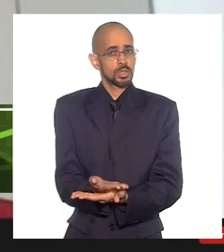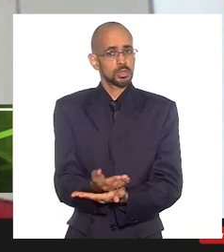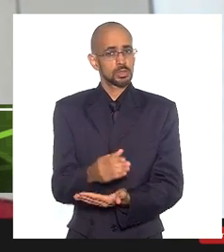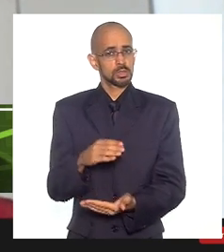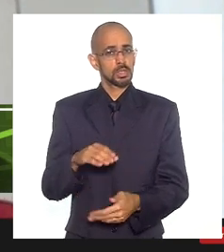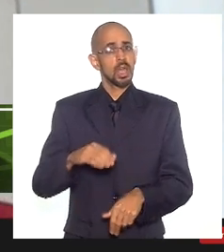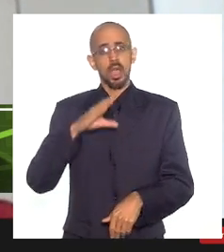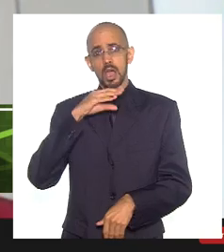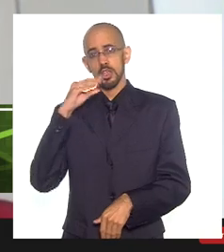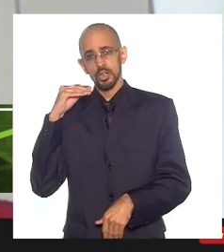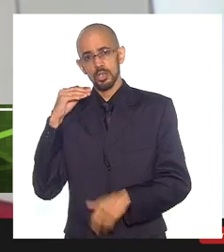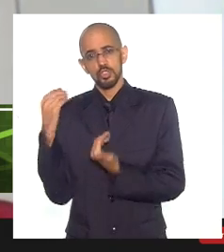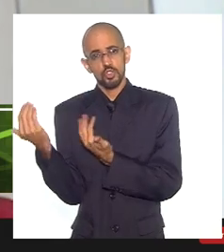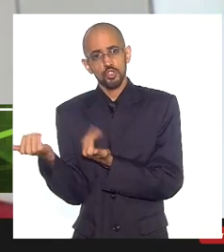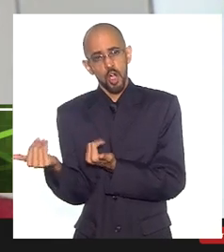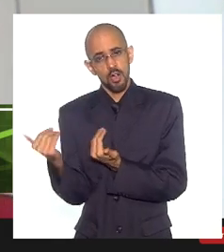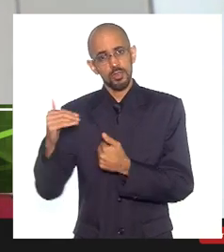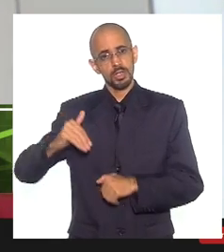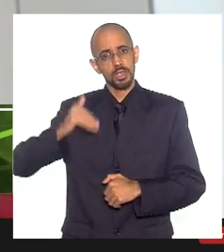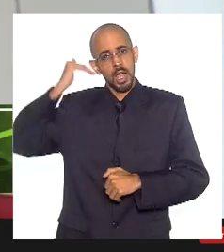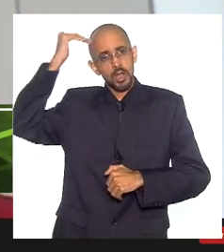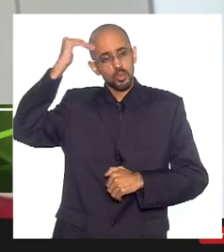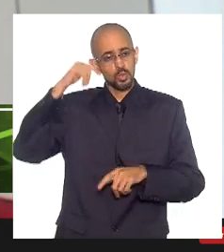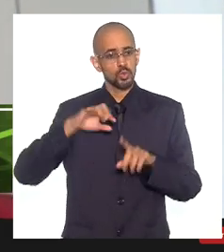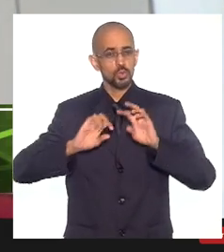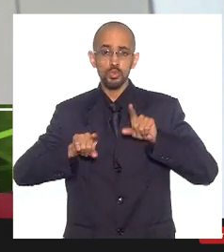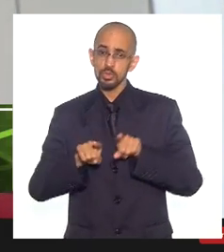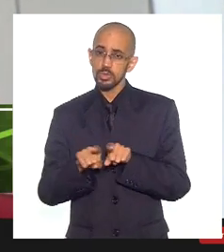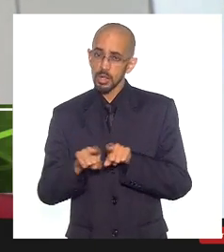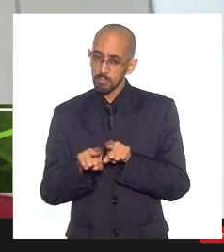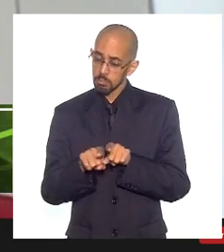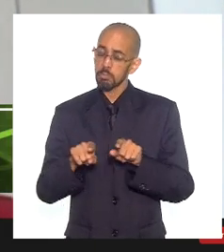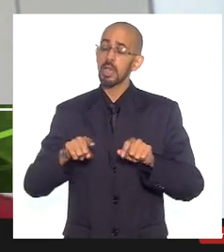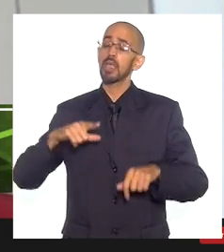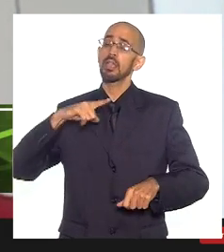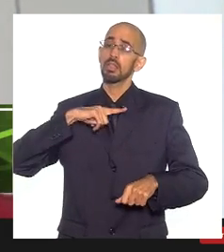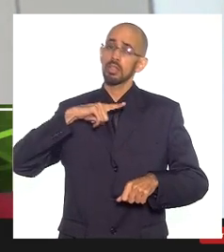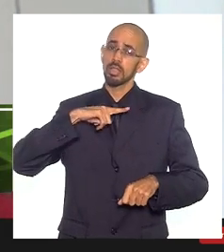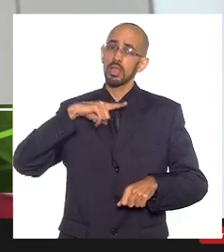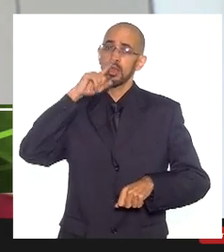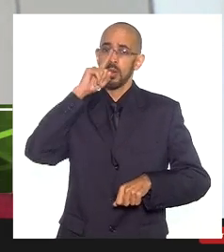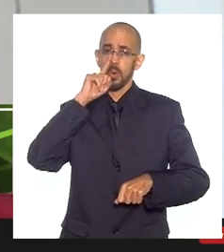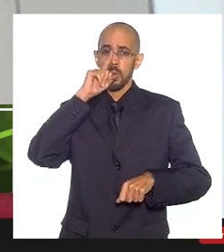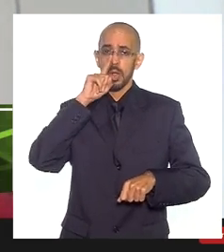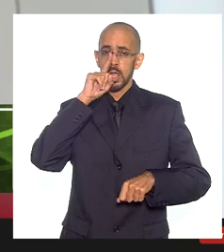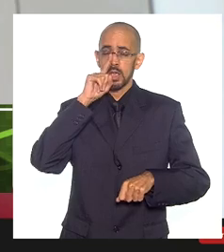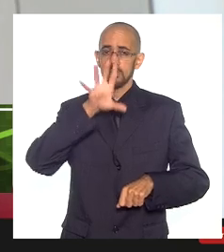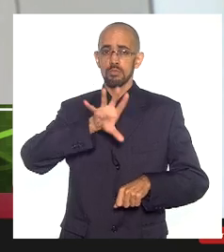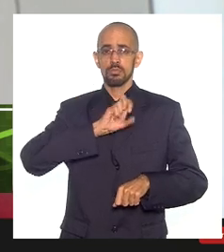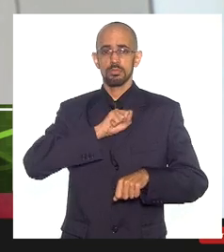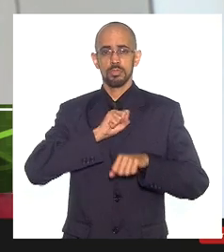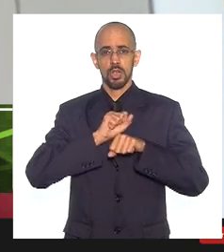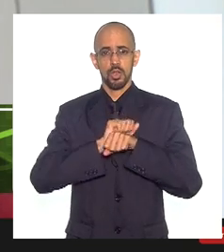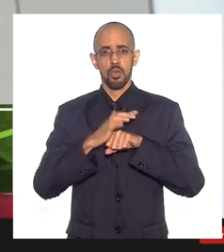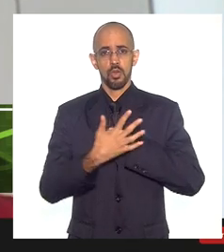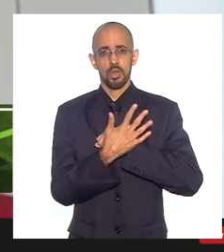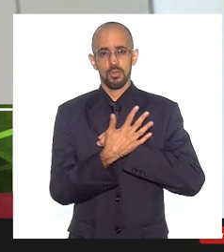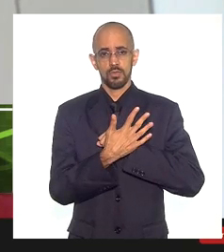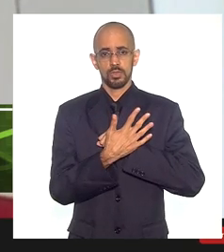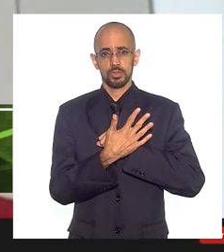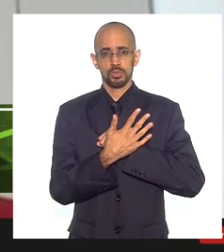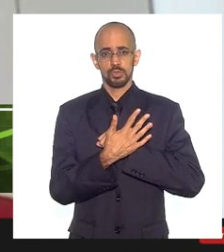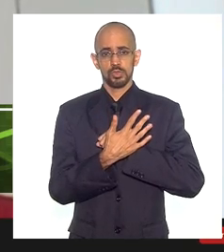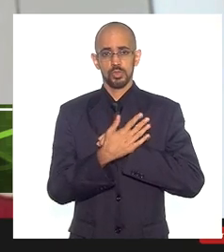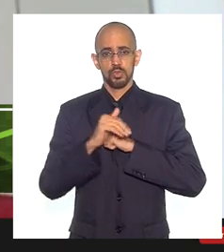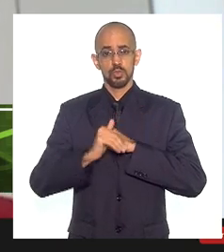também são, então, vítimas potenciais do coronavírus, de forma mais agressiva,